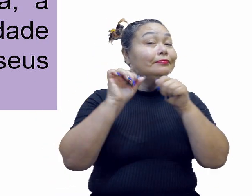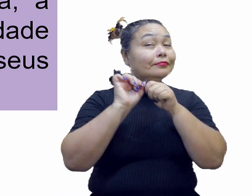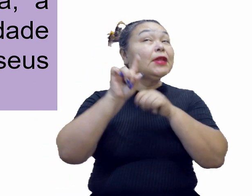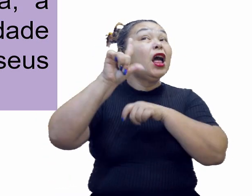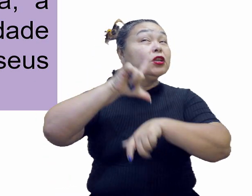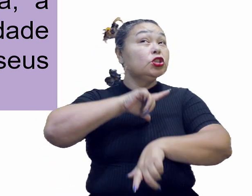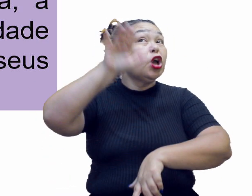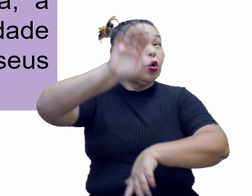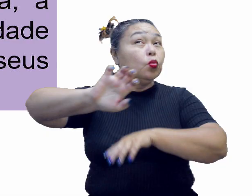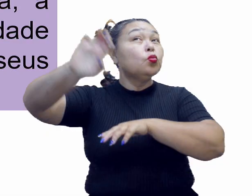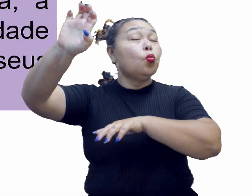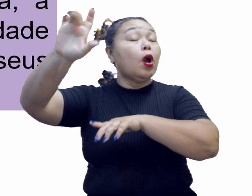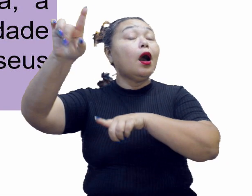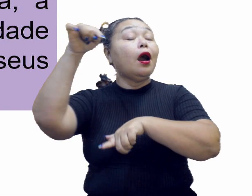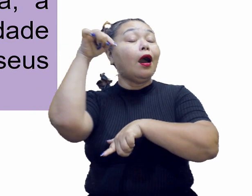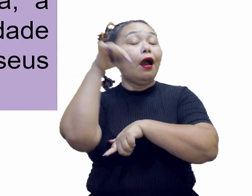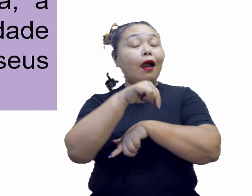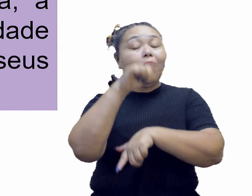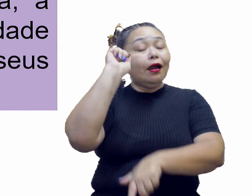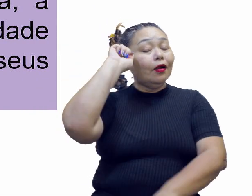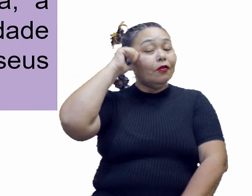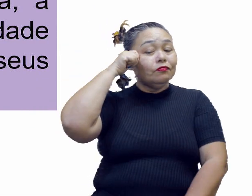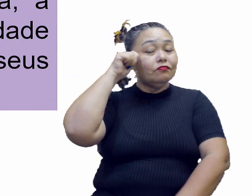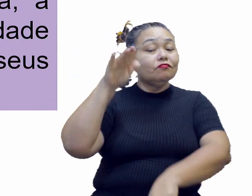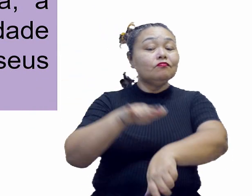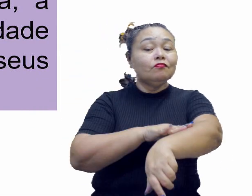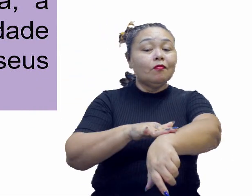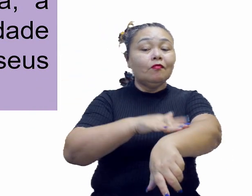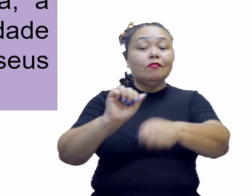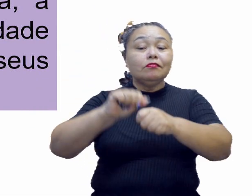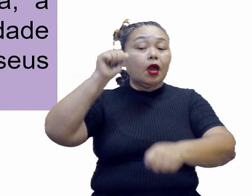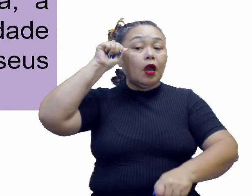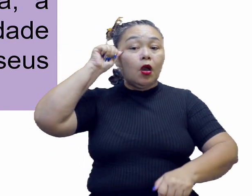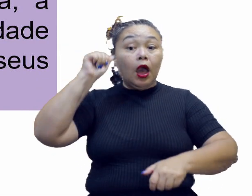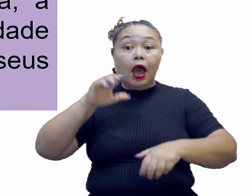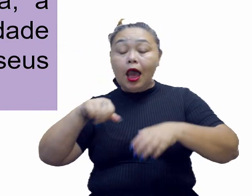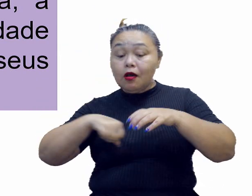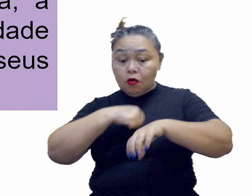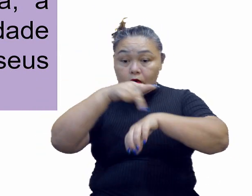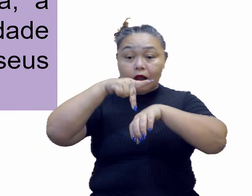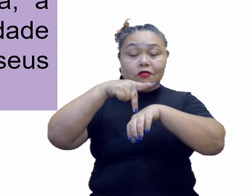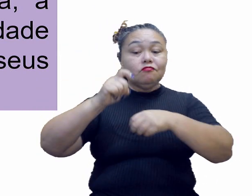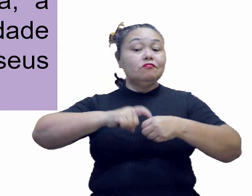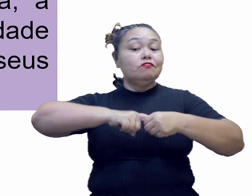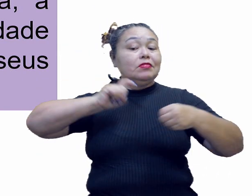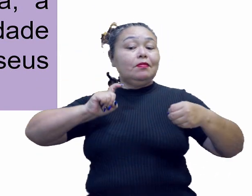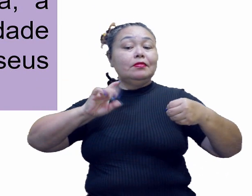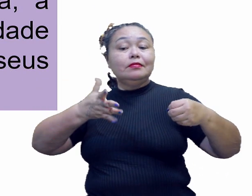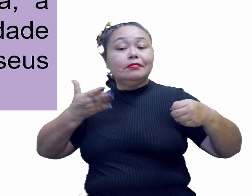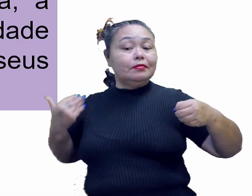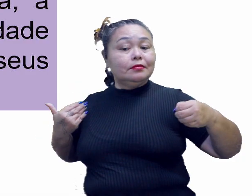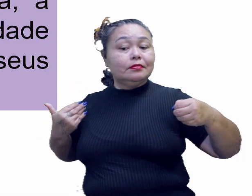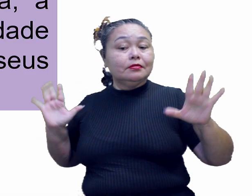vai chegar na África e na Ásia, o sentimento nacionalista, de se formar uma nação independente.